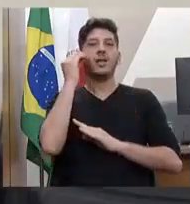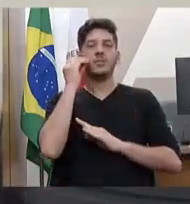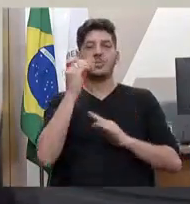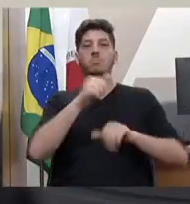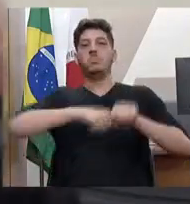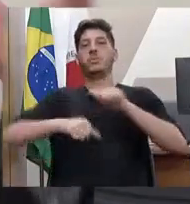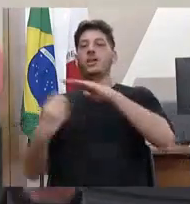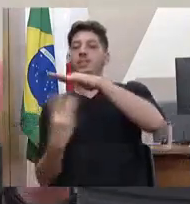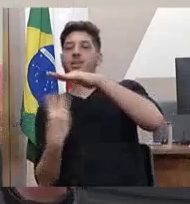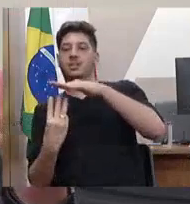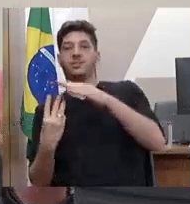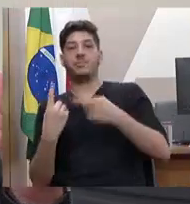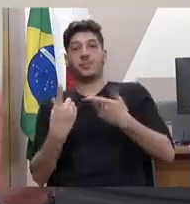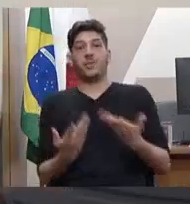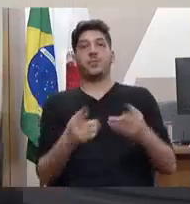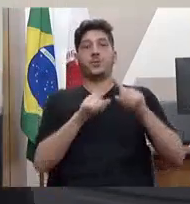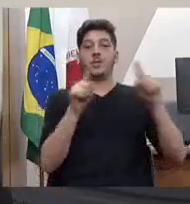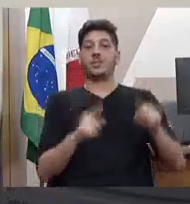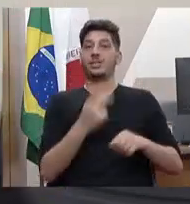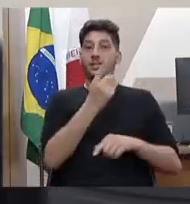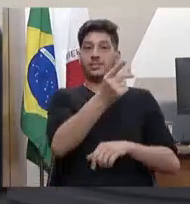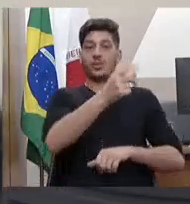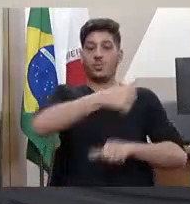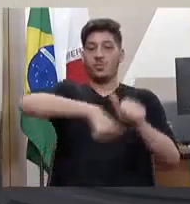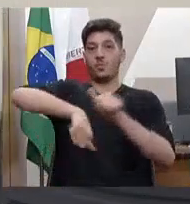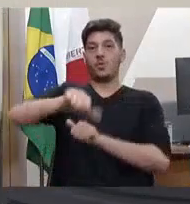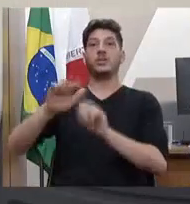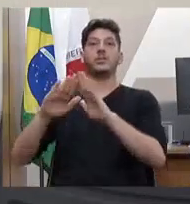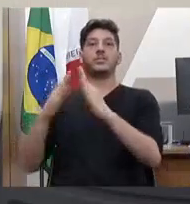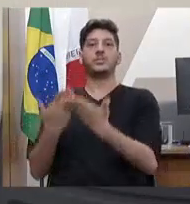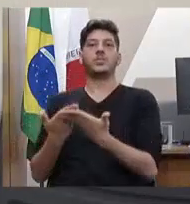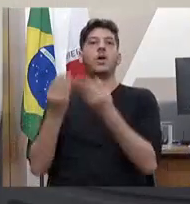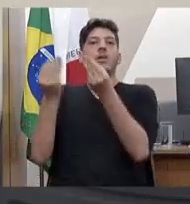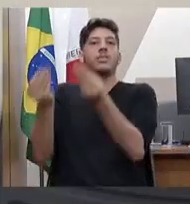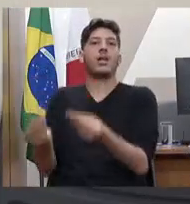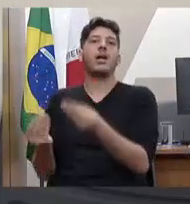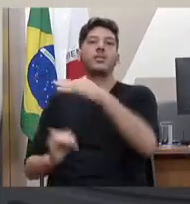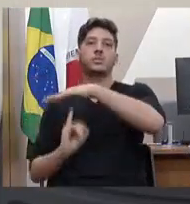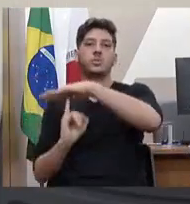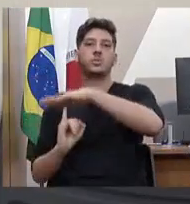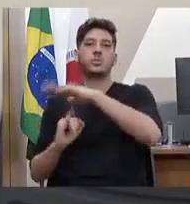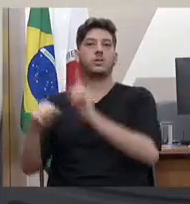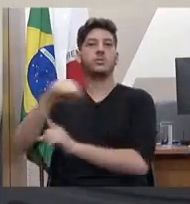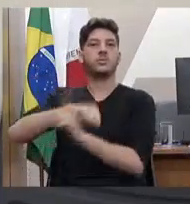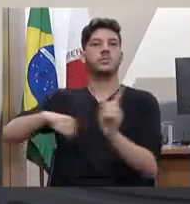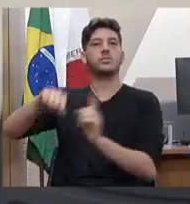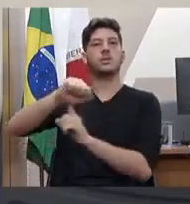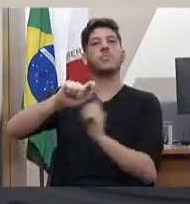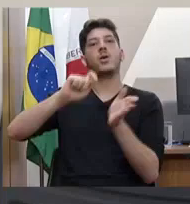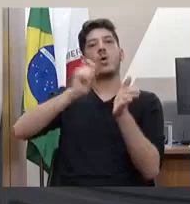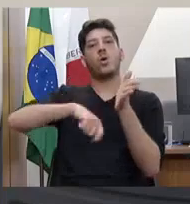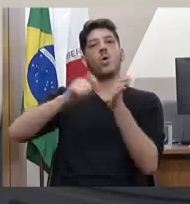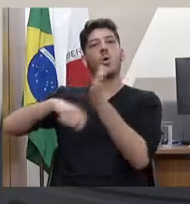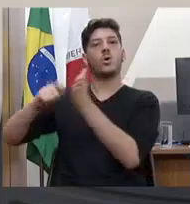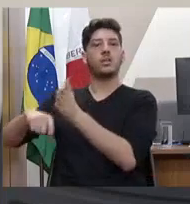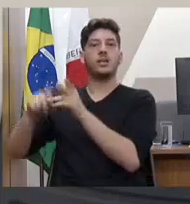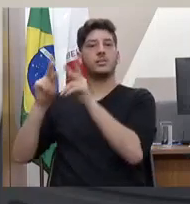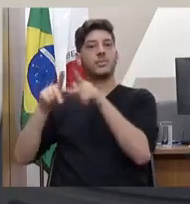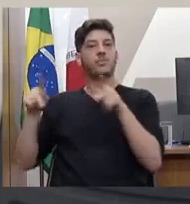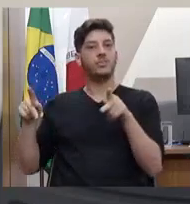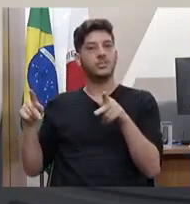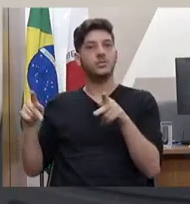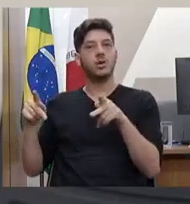tá tirando os servidores né entrega as escolas para uma organização social que contrata professores